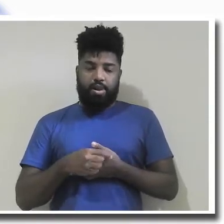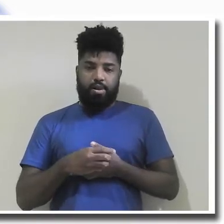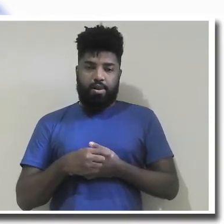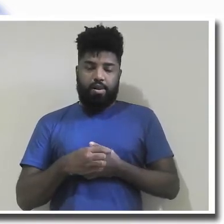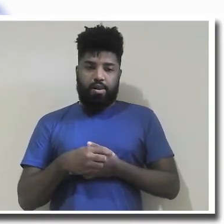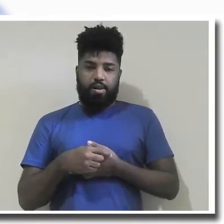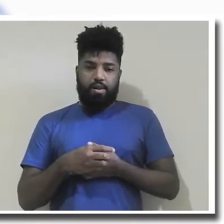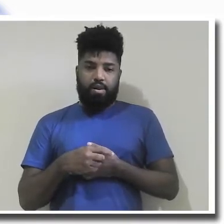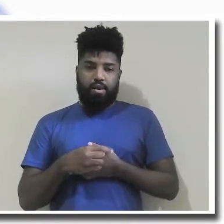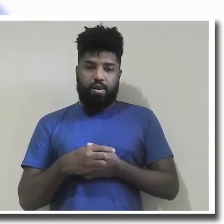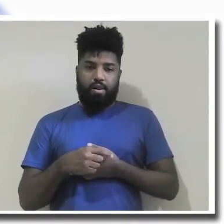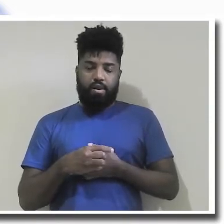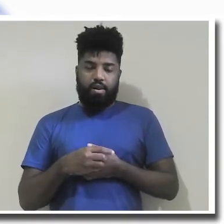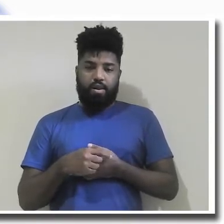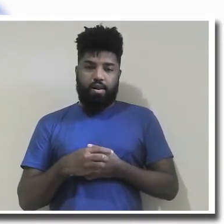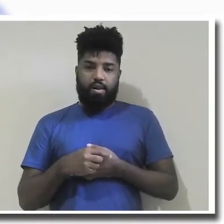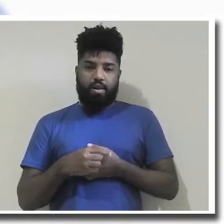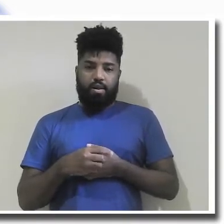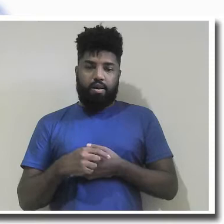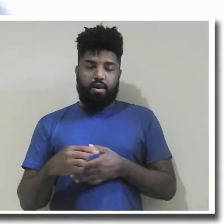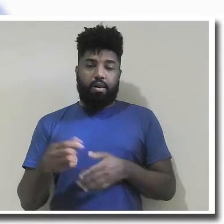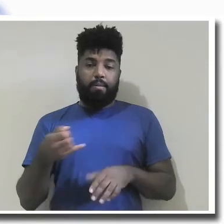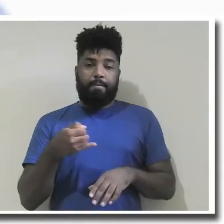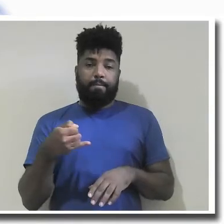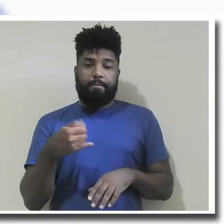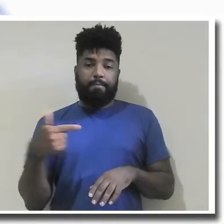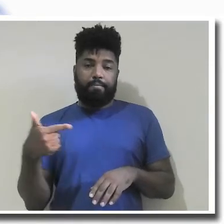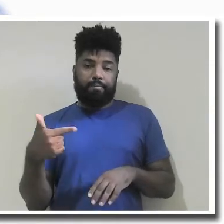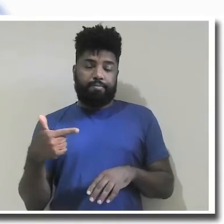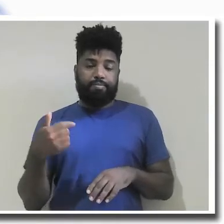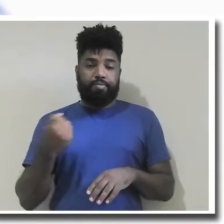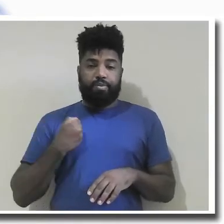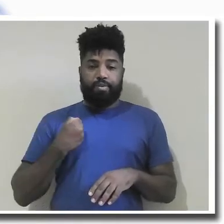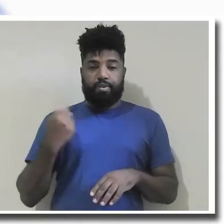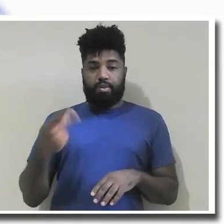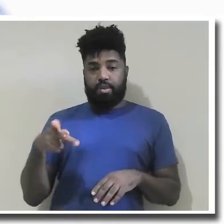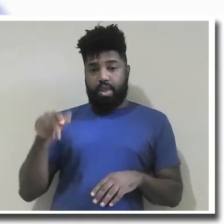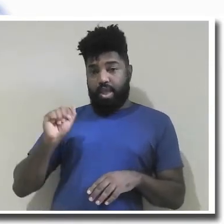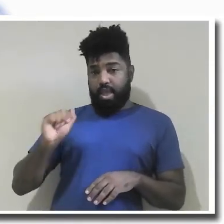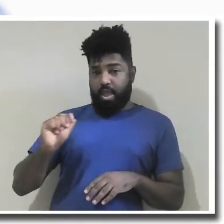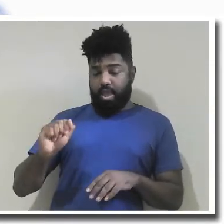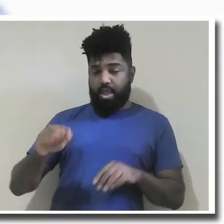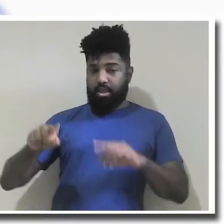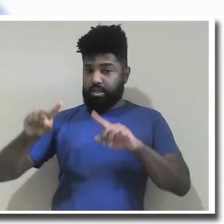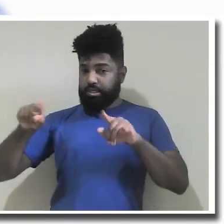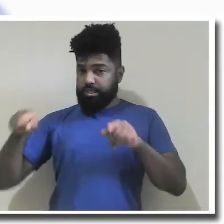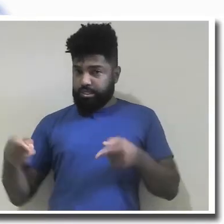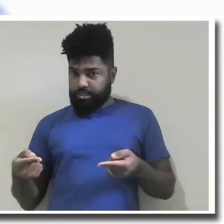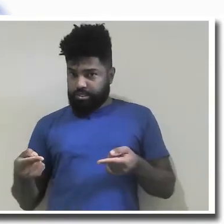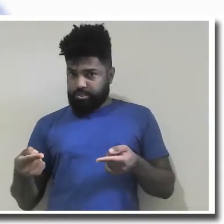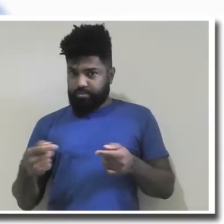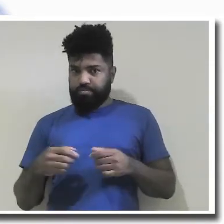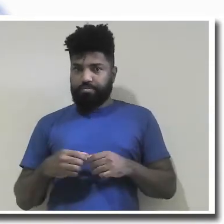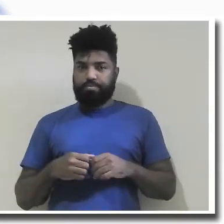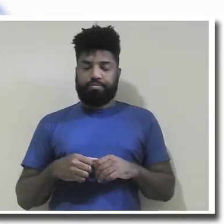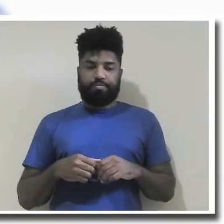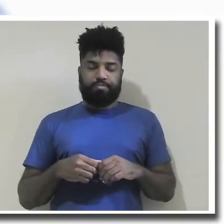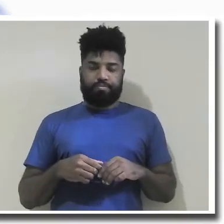este menos 2, que é o nosso valor de A, entre parênteses. Utilizando a ordem